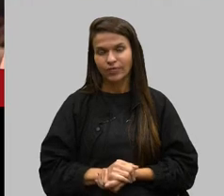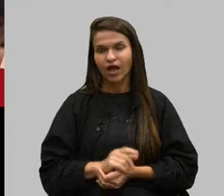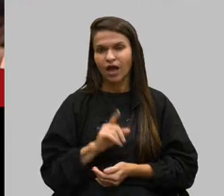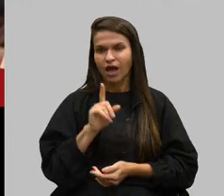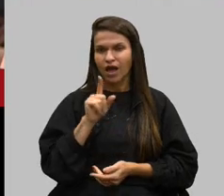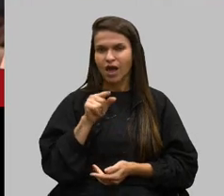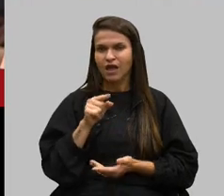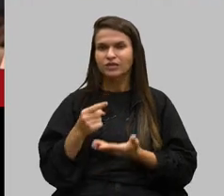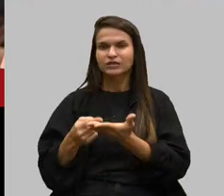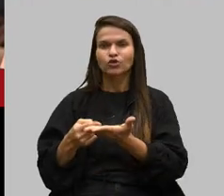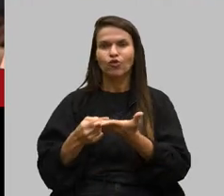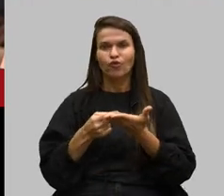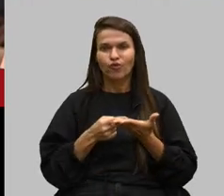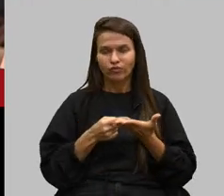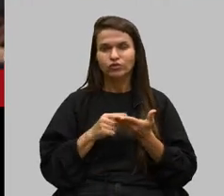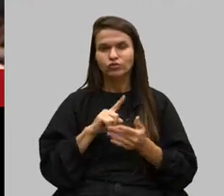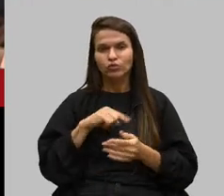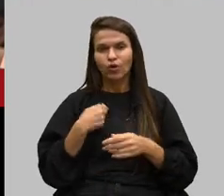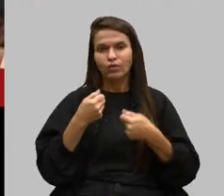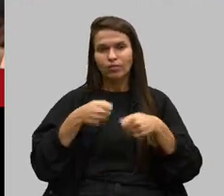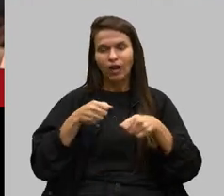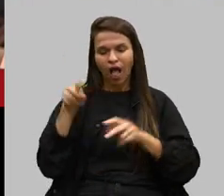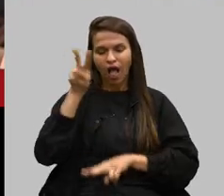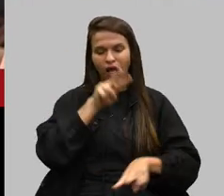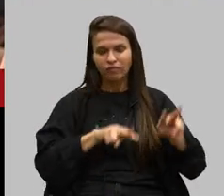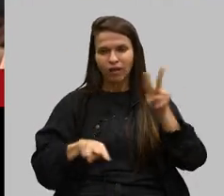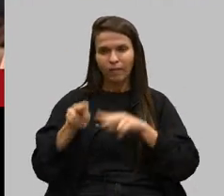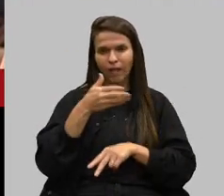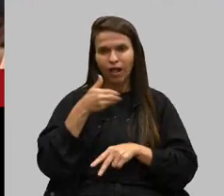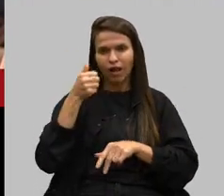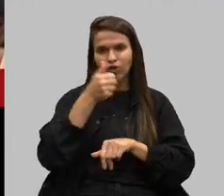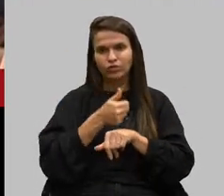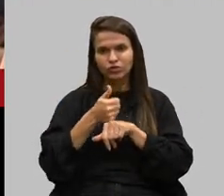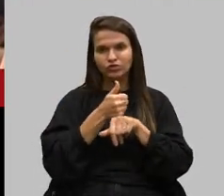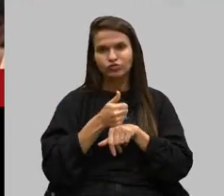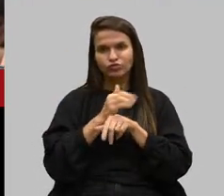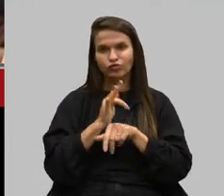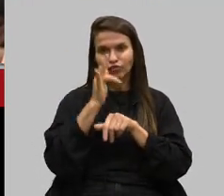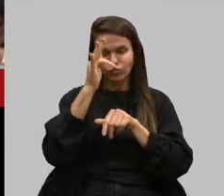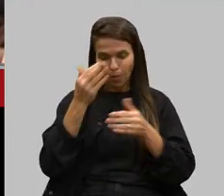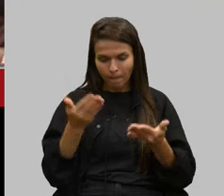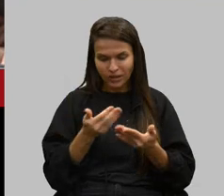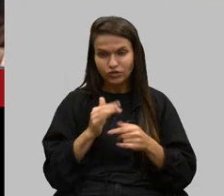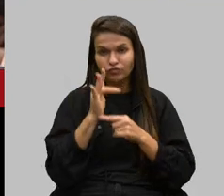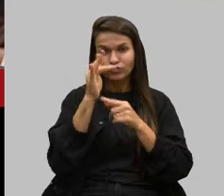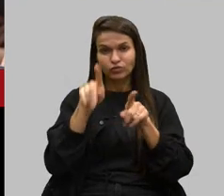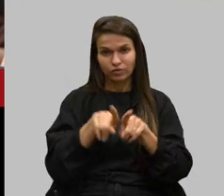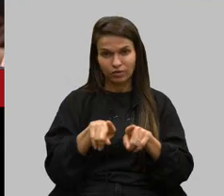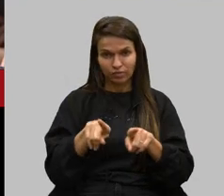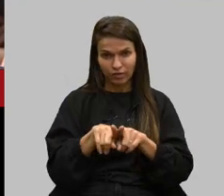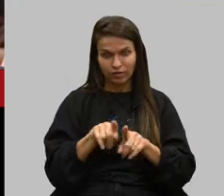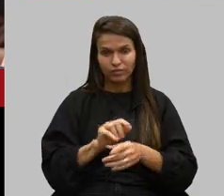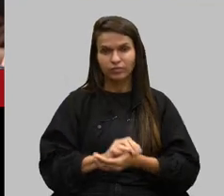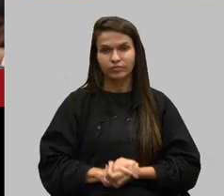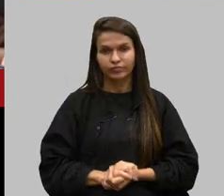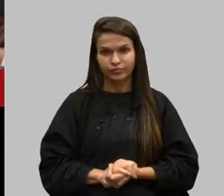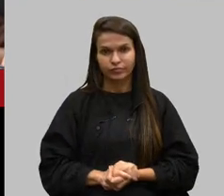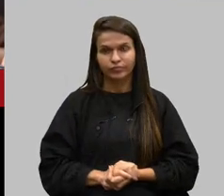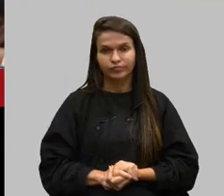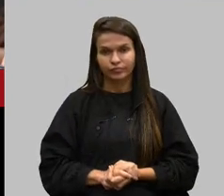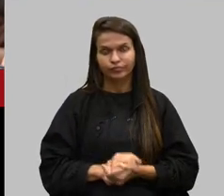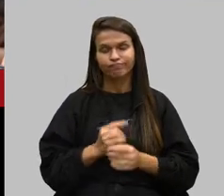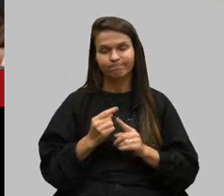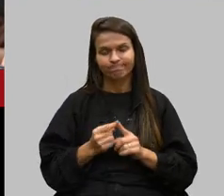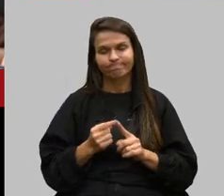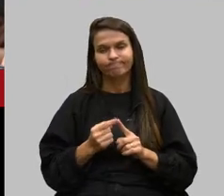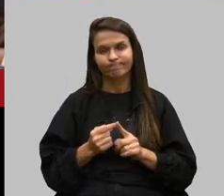convocação então nós precisamos avaliar melhor as profissões do futuro do presente e do Futuro porque realmente